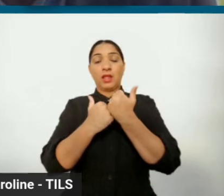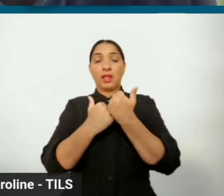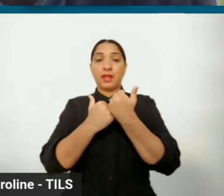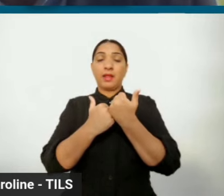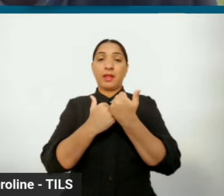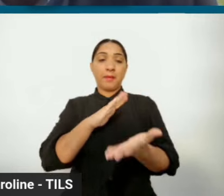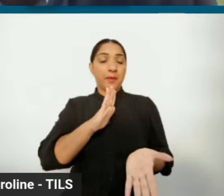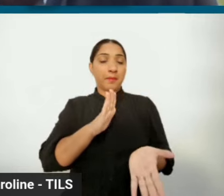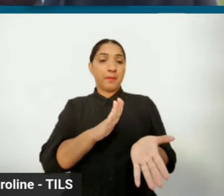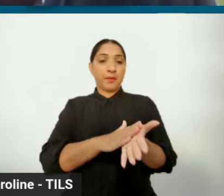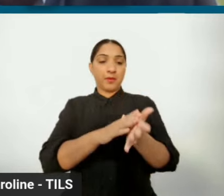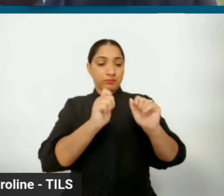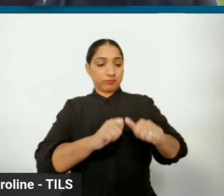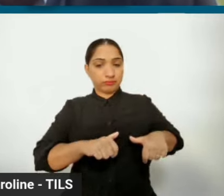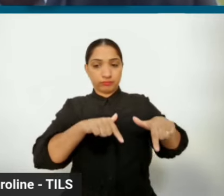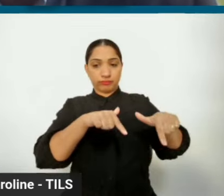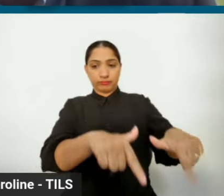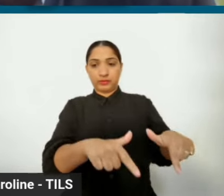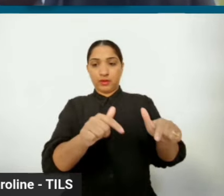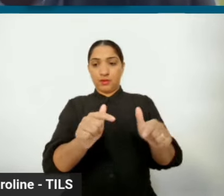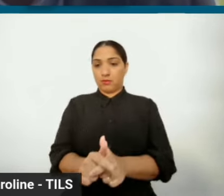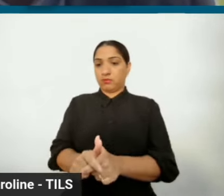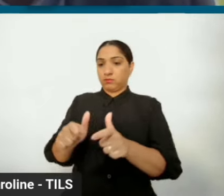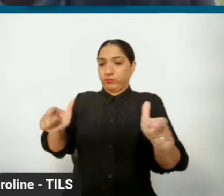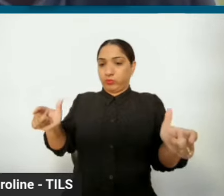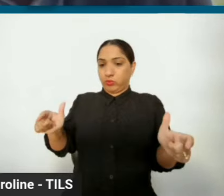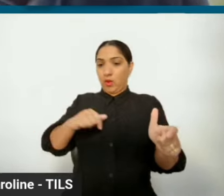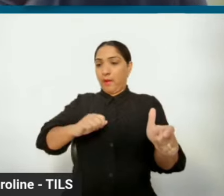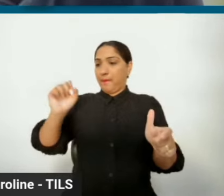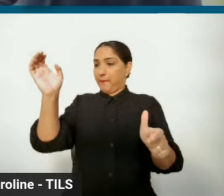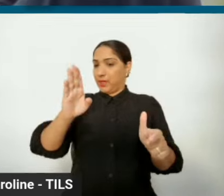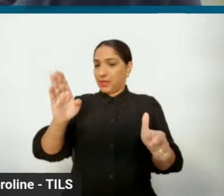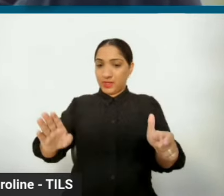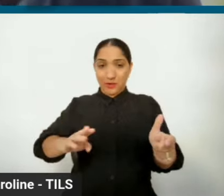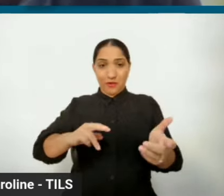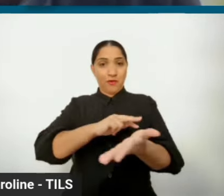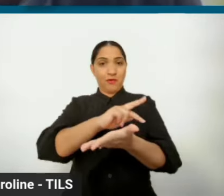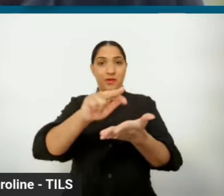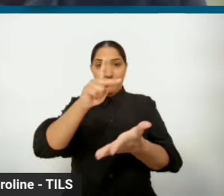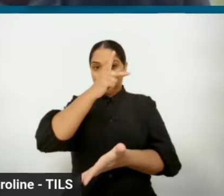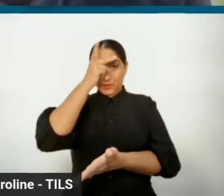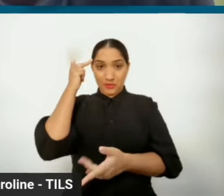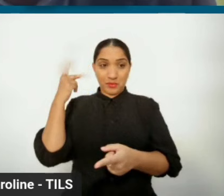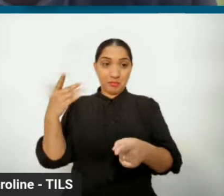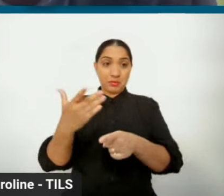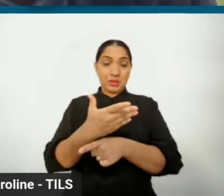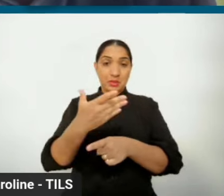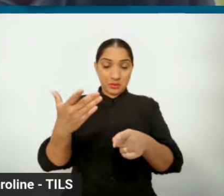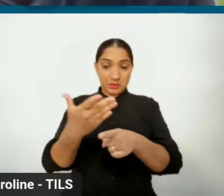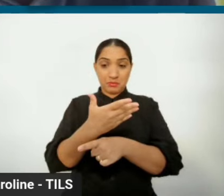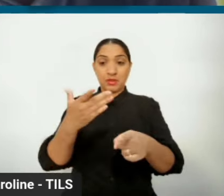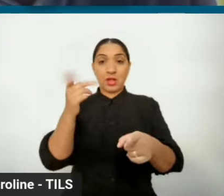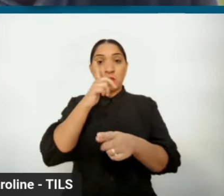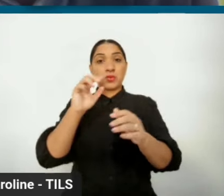os candidatos, as candidatas com deficiência pelo Brasil. Garantir para esses candidatos e candidatas, como dizia, todas